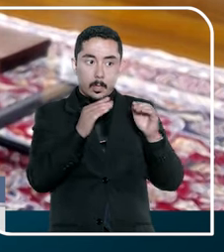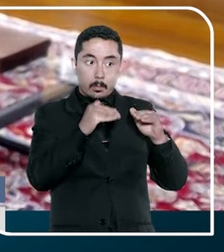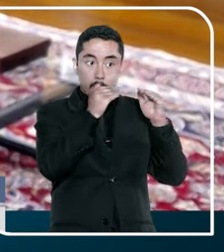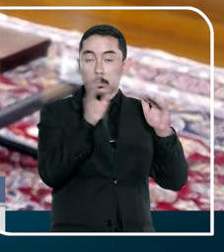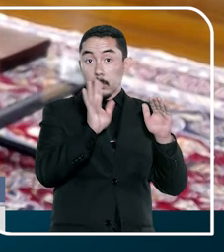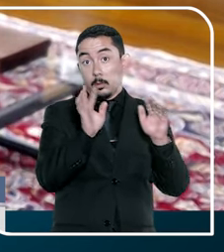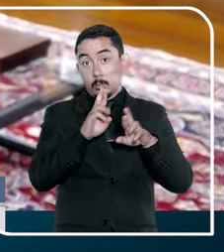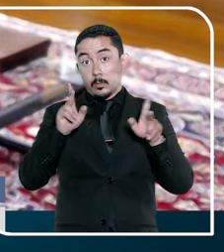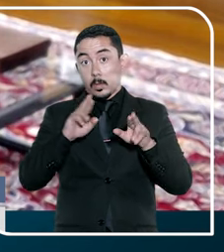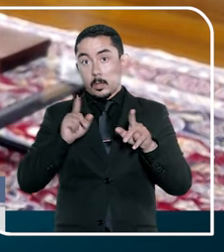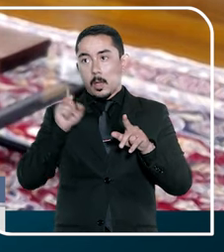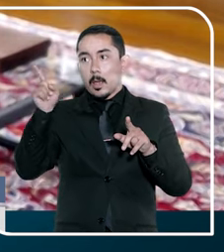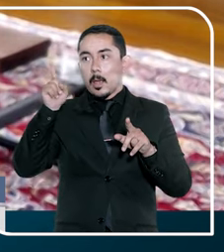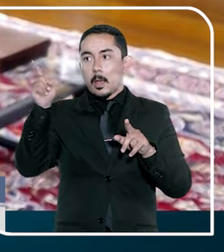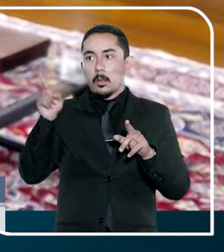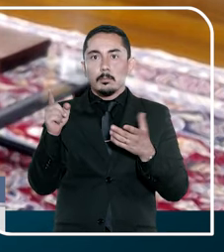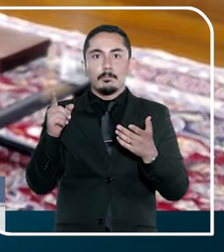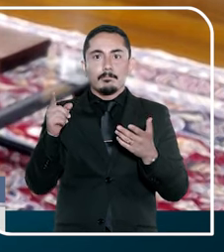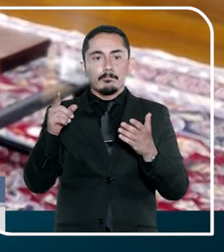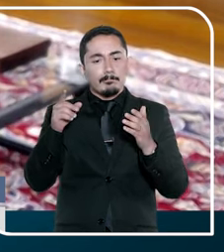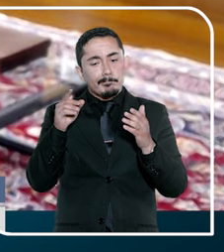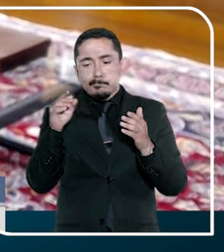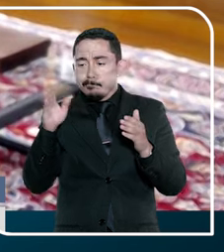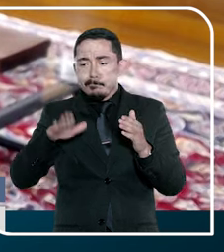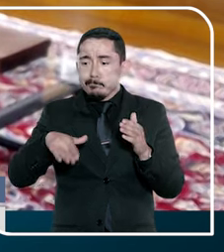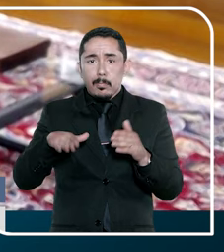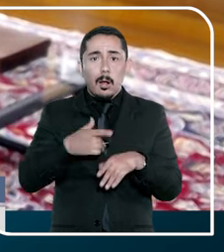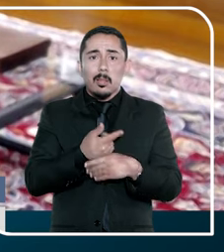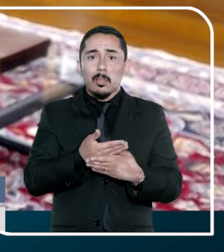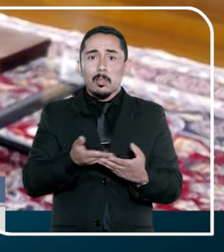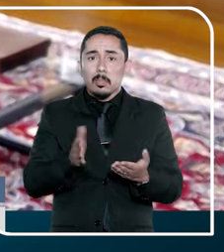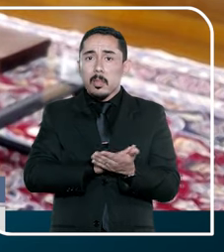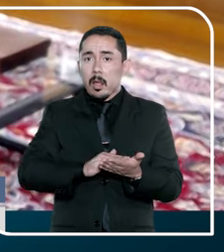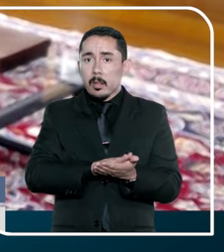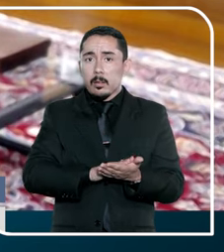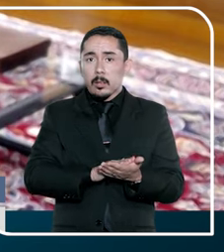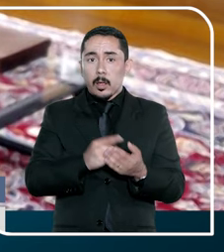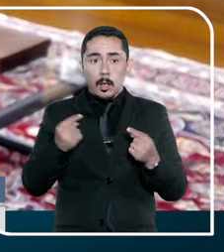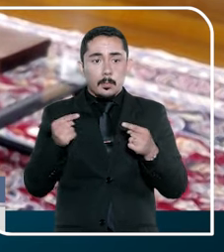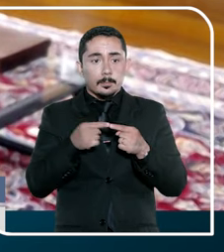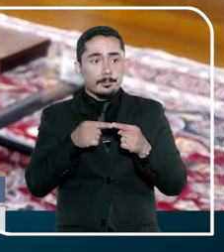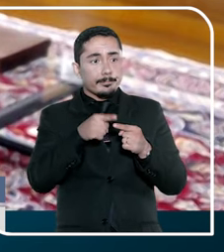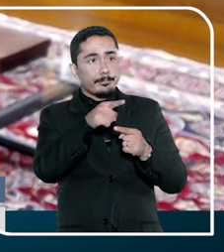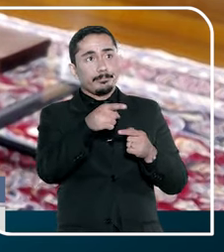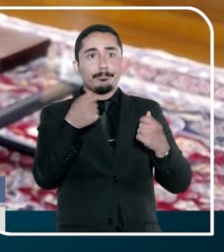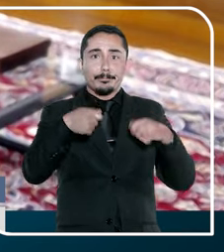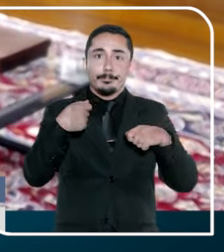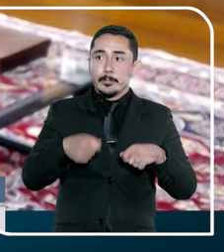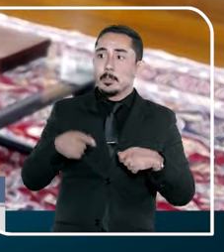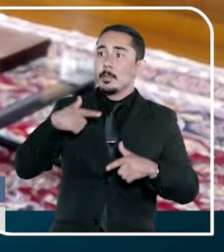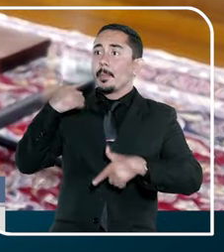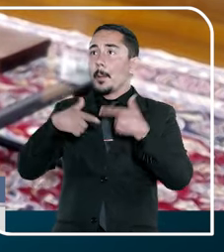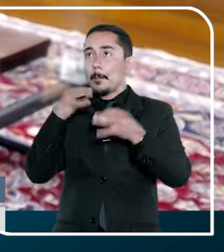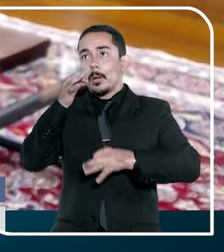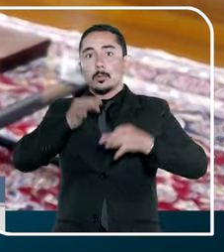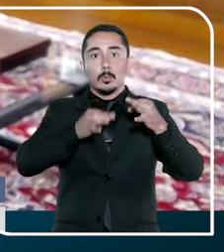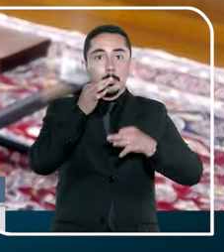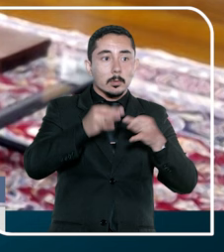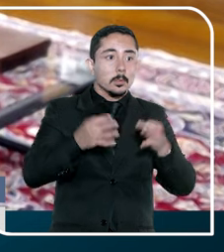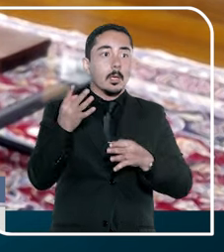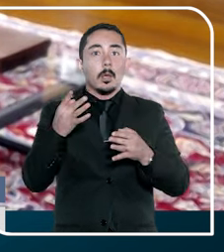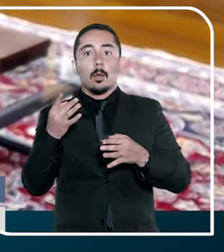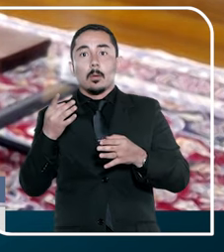de Justiça Criminal Não Pode ocupar Delegados promotores juizes porque não há sentido em se